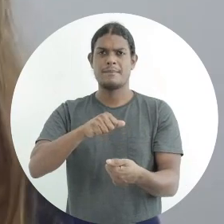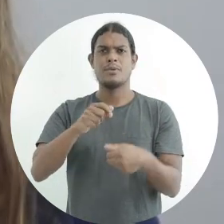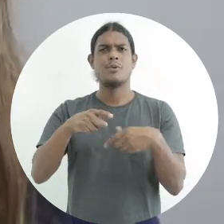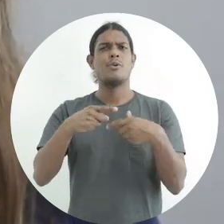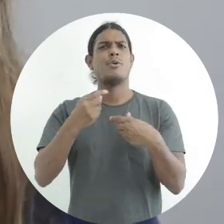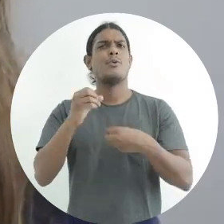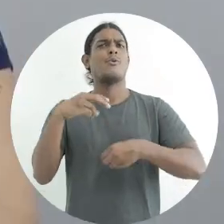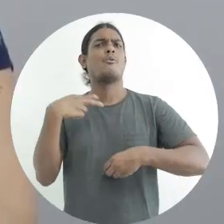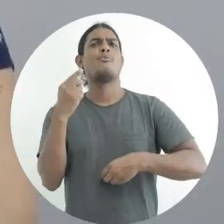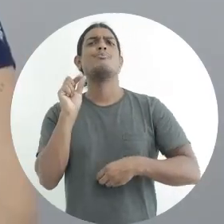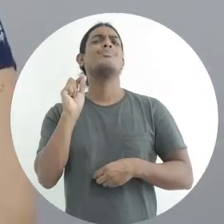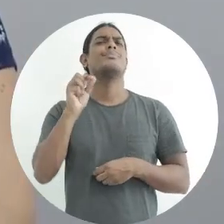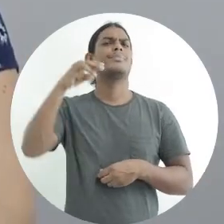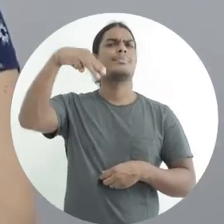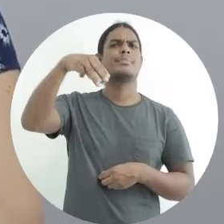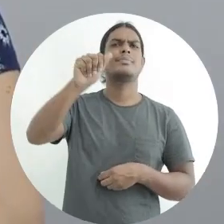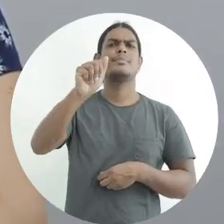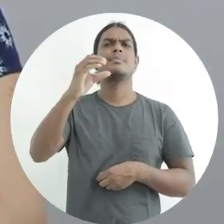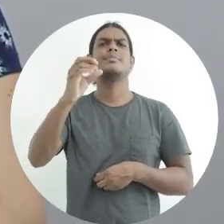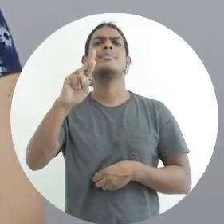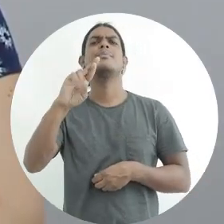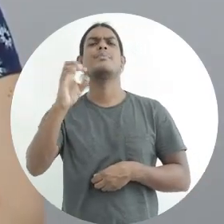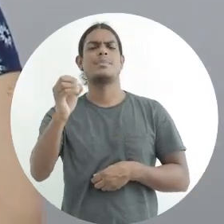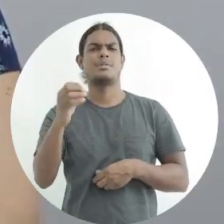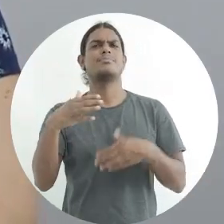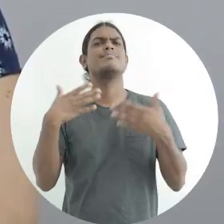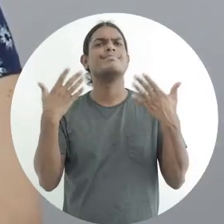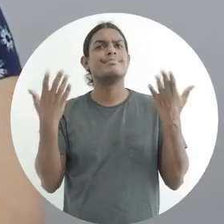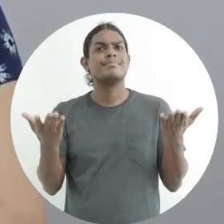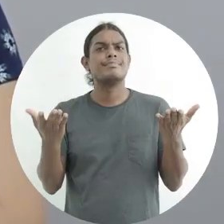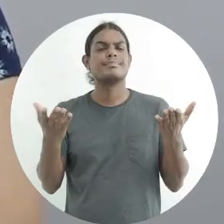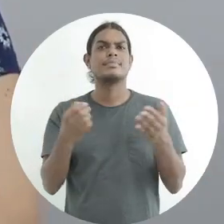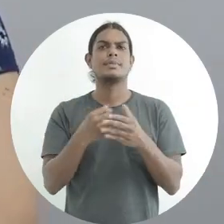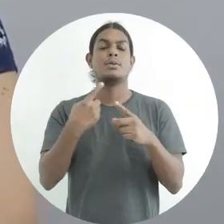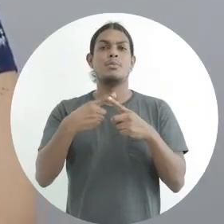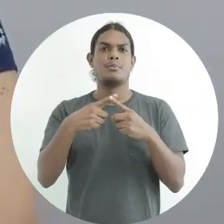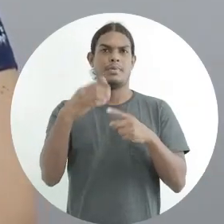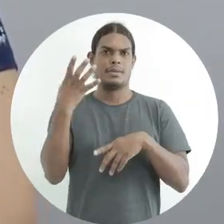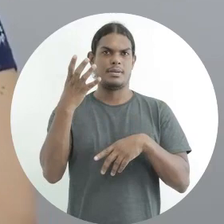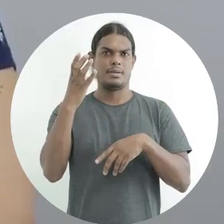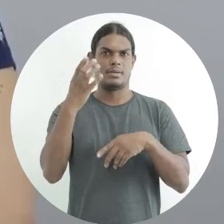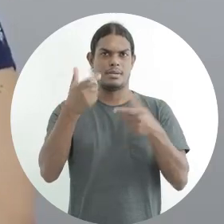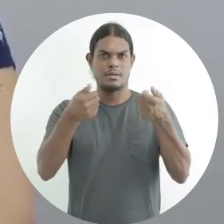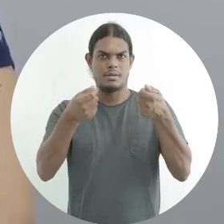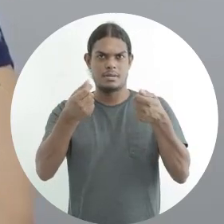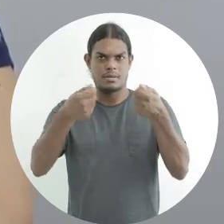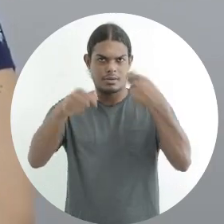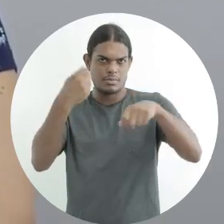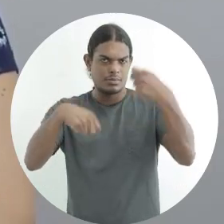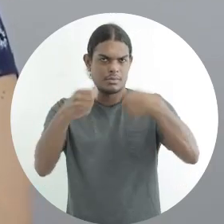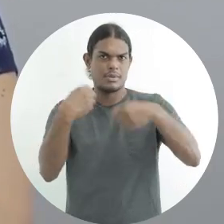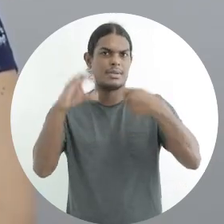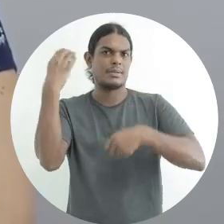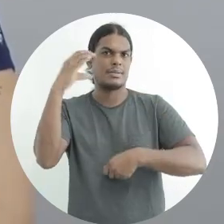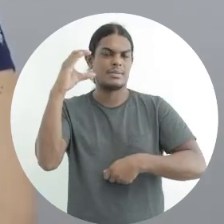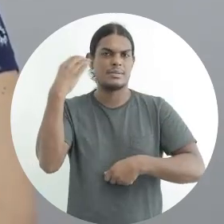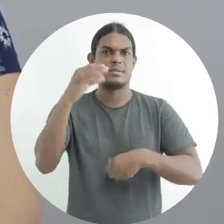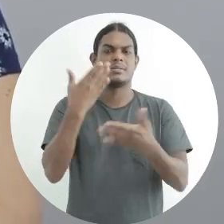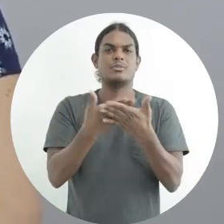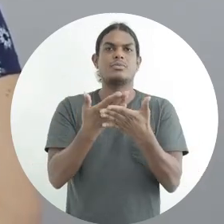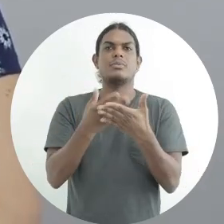a macroeconomia? A economia, por exemplo, é a ciência social que estuda como os recursos que